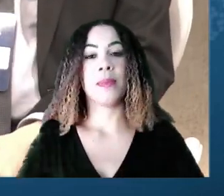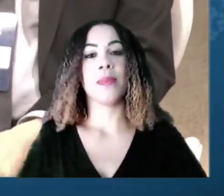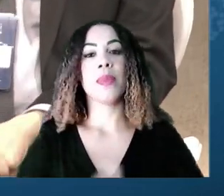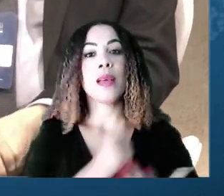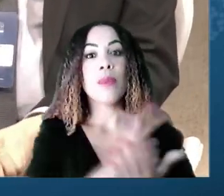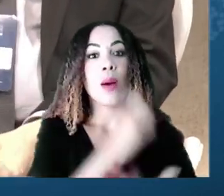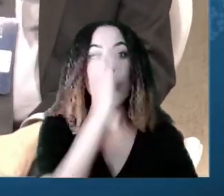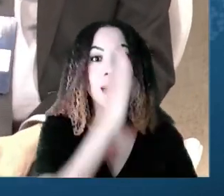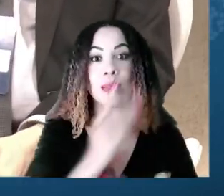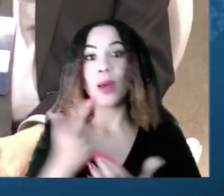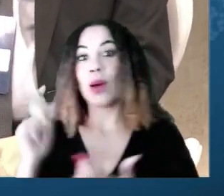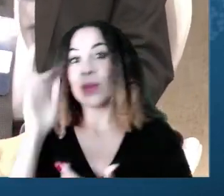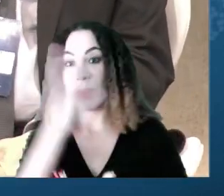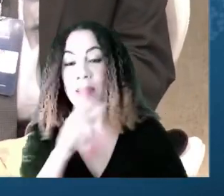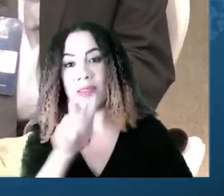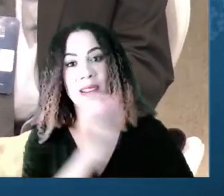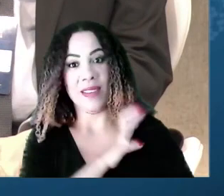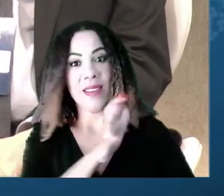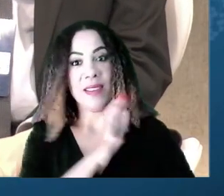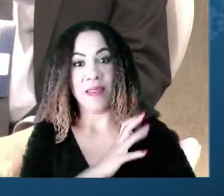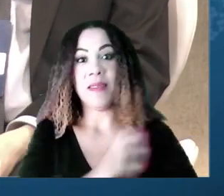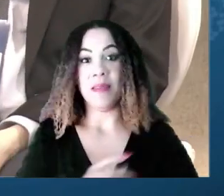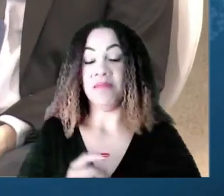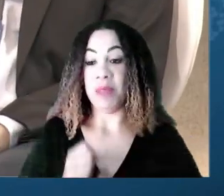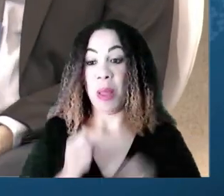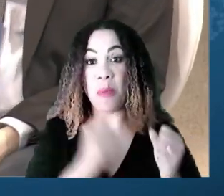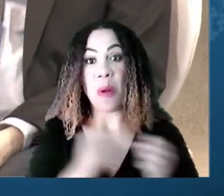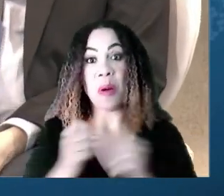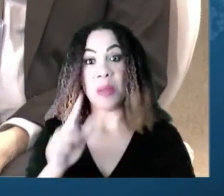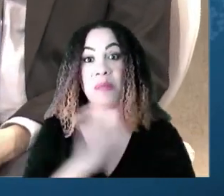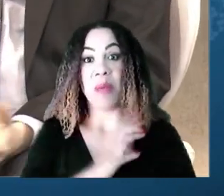Está rico, hein? PNI está poderoso.